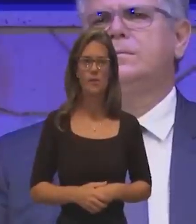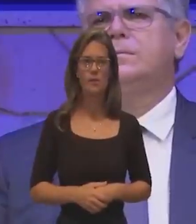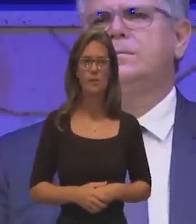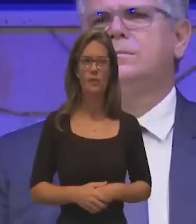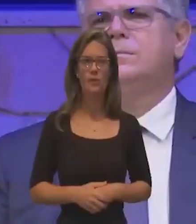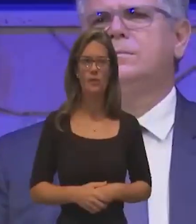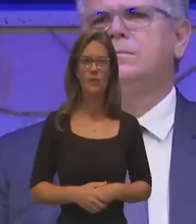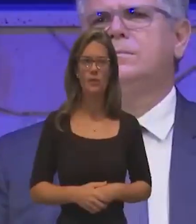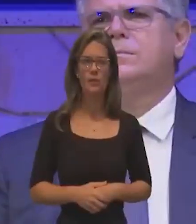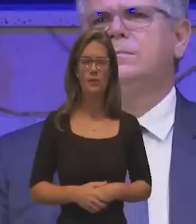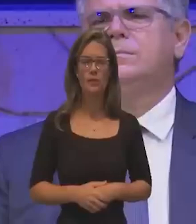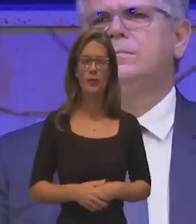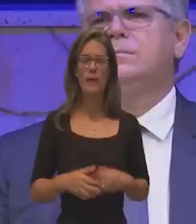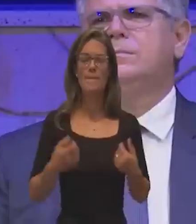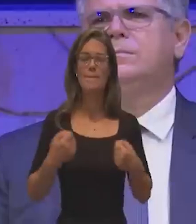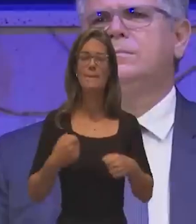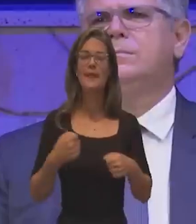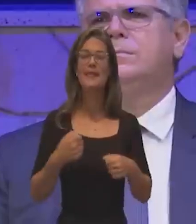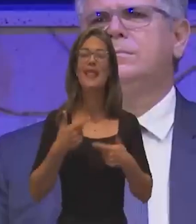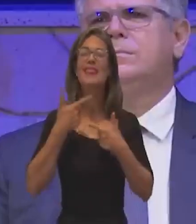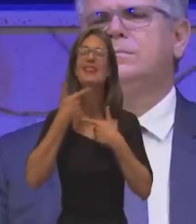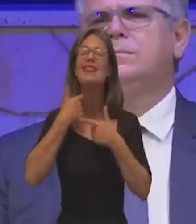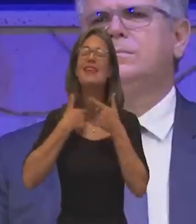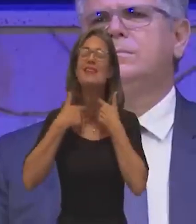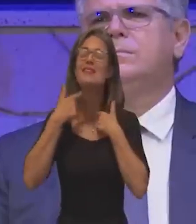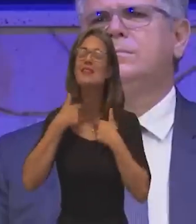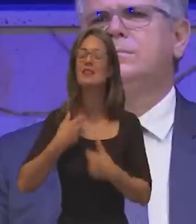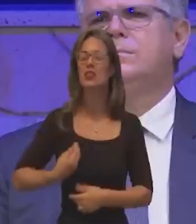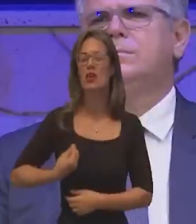devemos ter um anseio pela imortalidade.